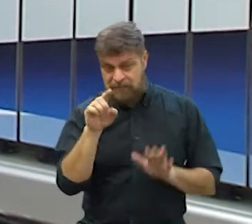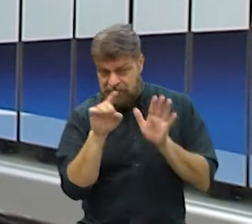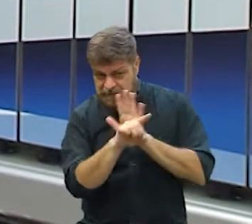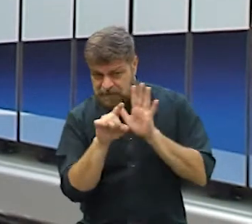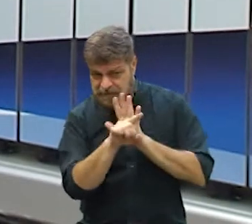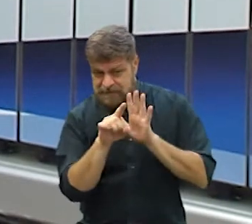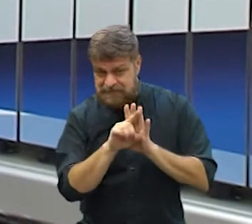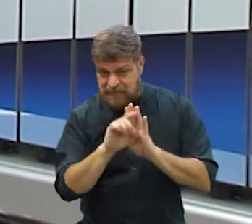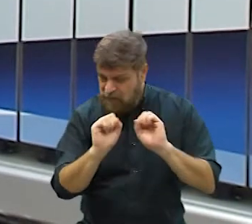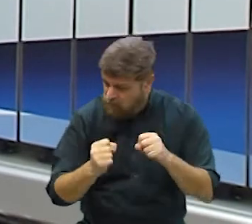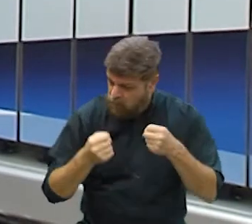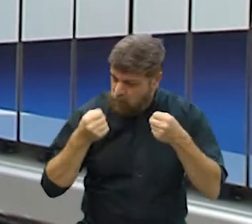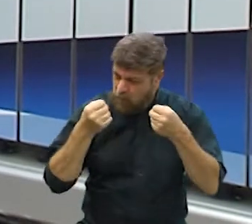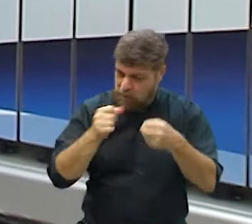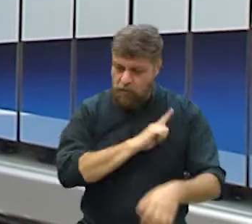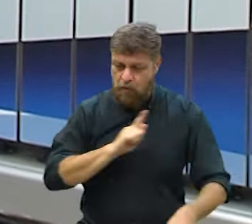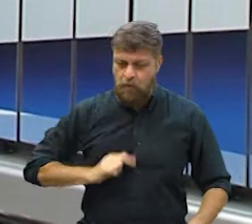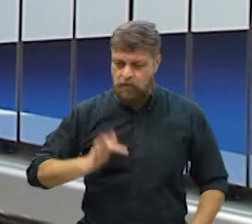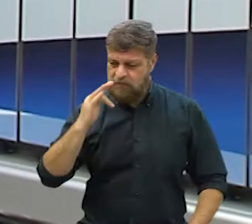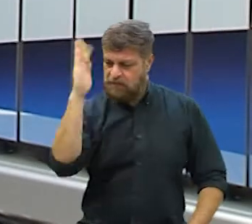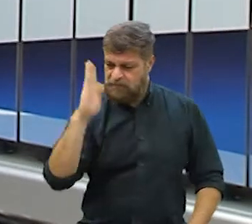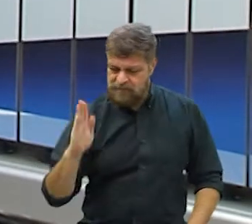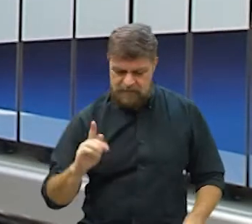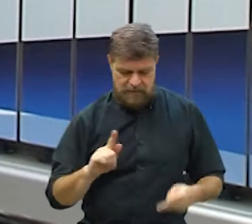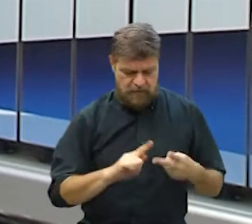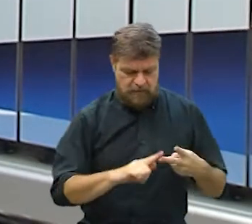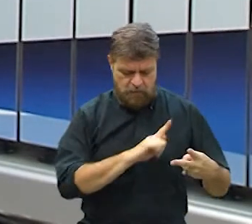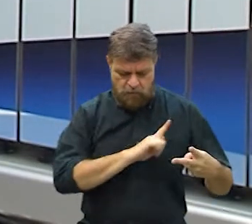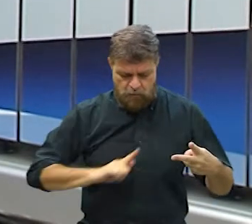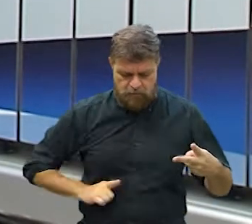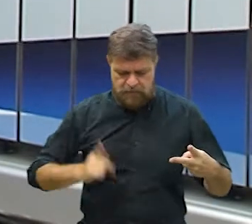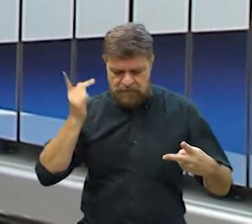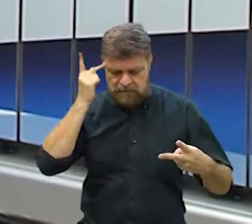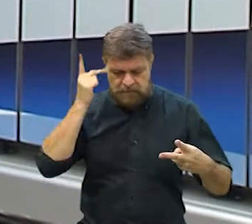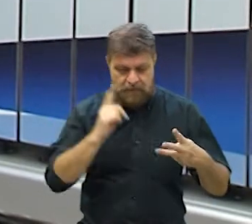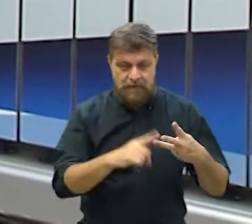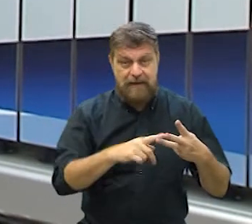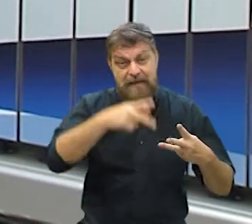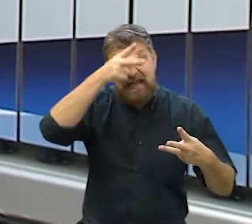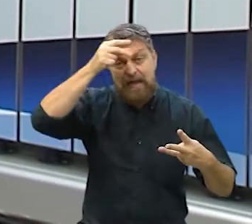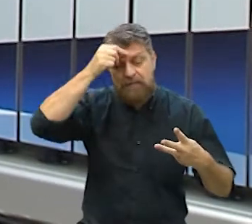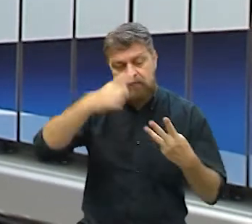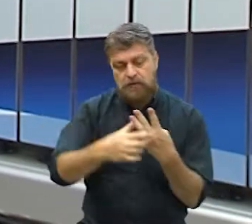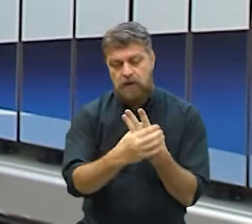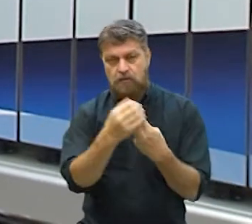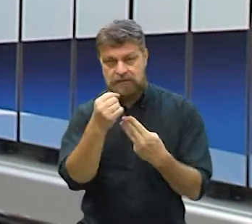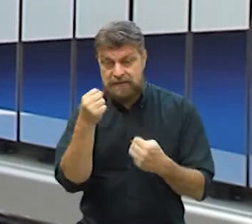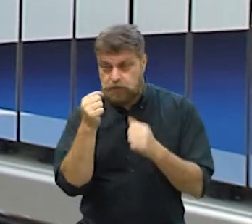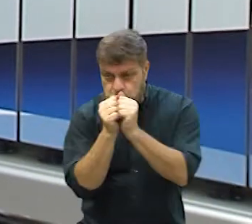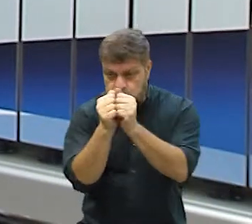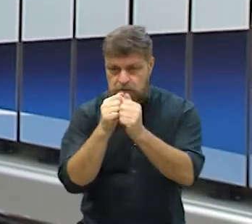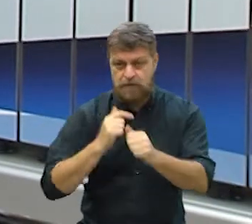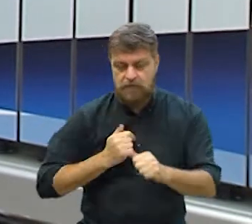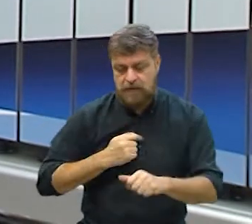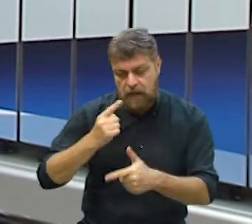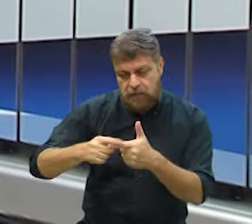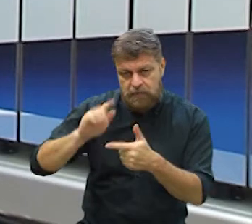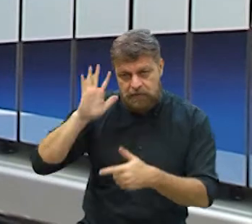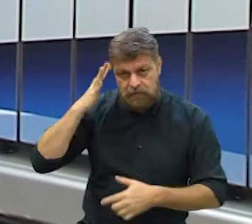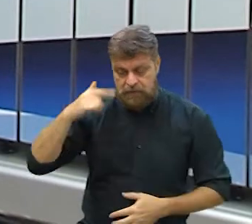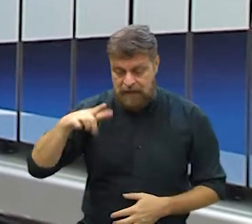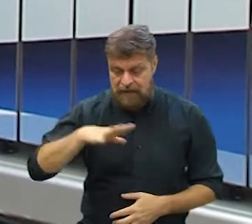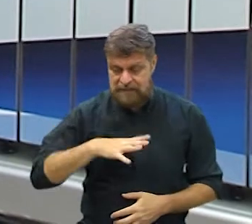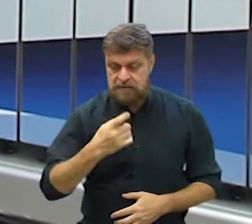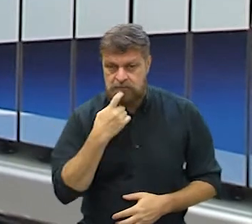que precisa de um esforço em conjunto, governo federal, governo estadual, prefeitura, para resolver esta situação, já